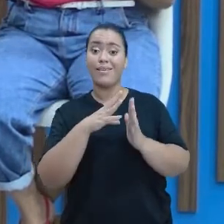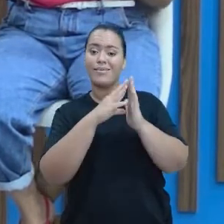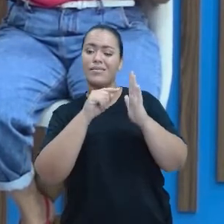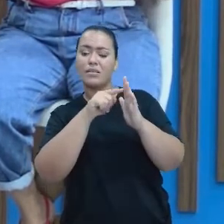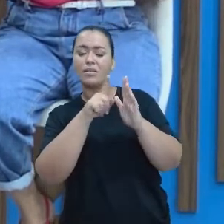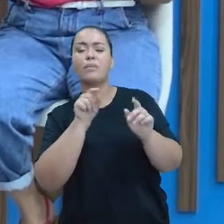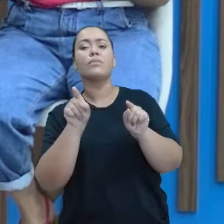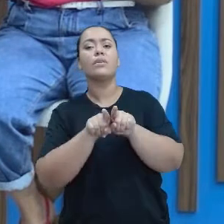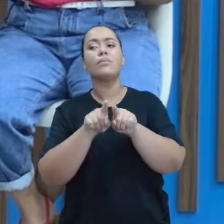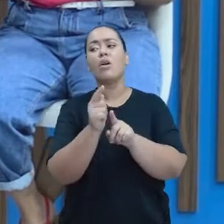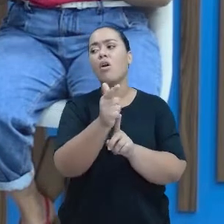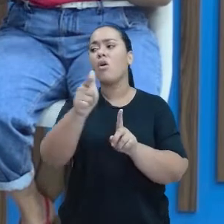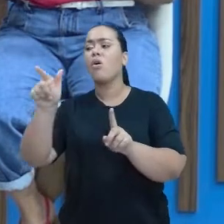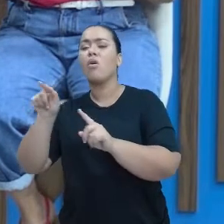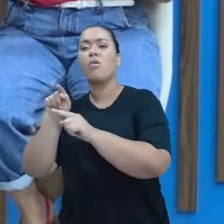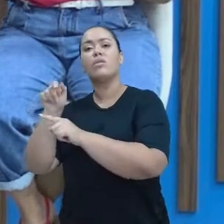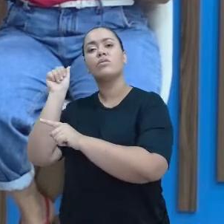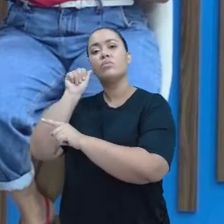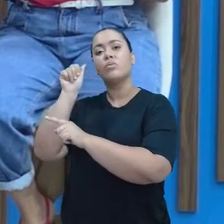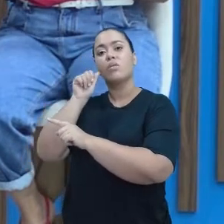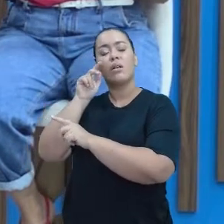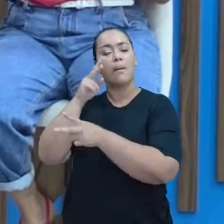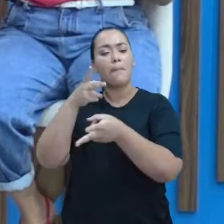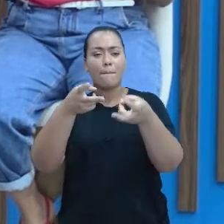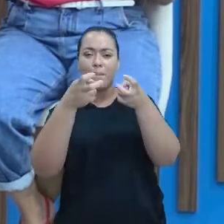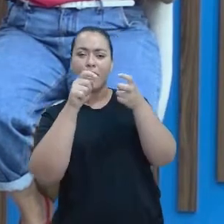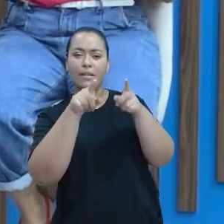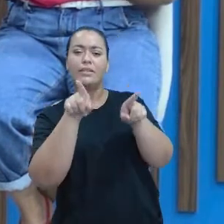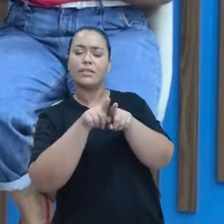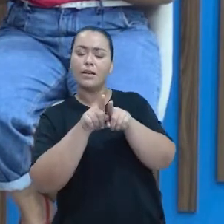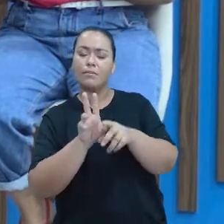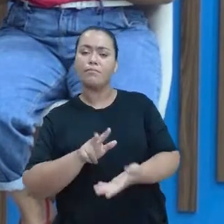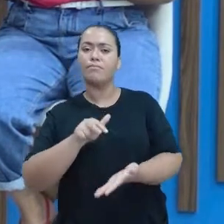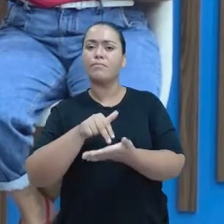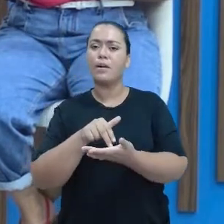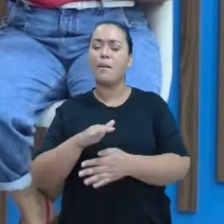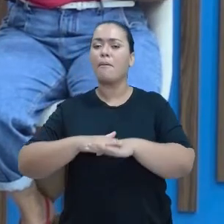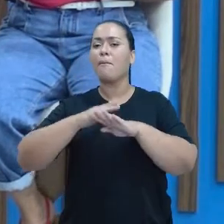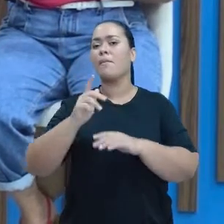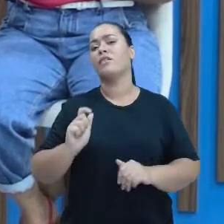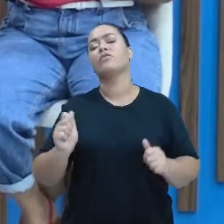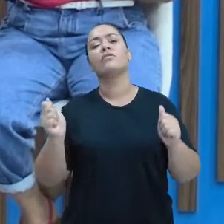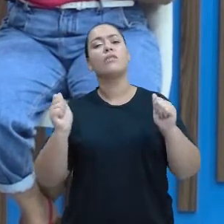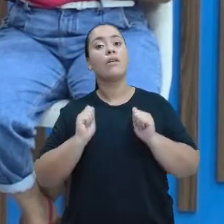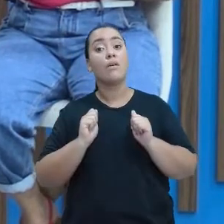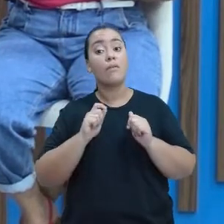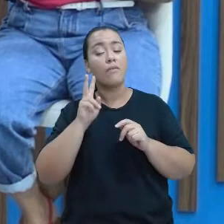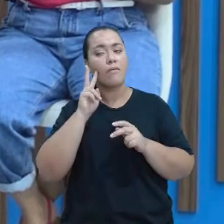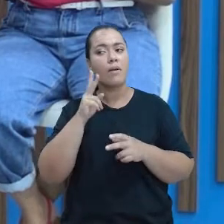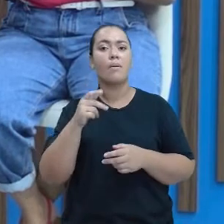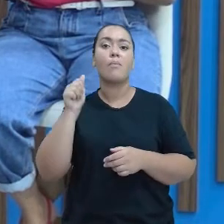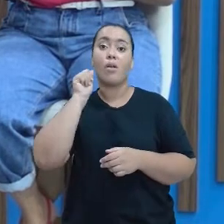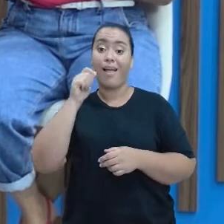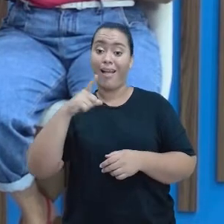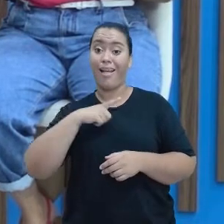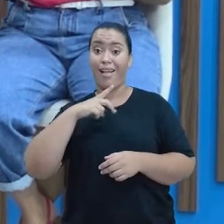de inspiração para as outras. E também a gente se sente mais confortável em ter uma mulher como chefe, por exemplo, porque ela, querendo